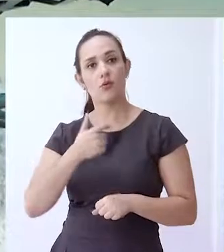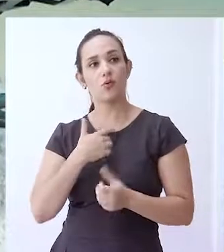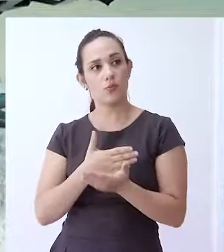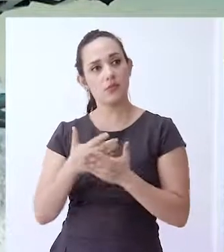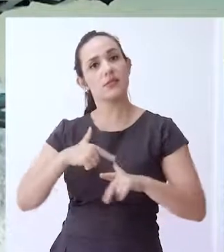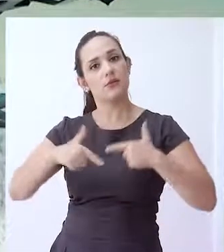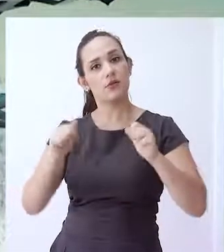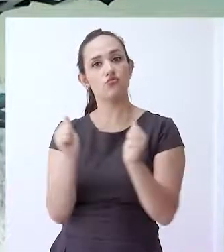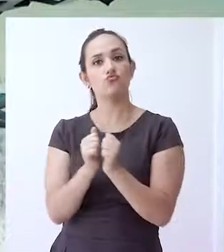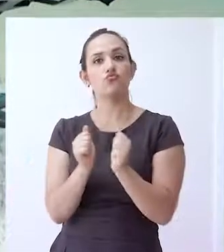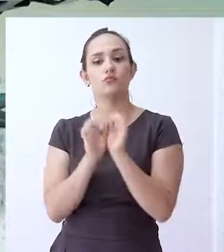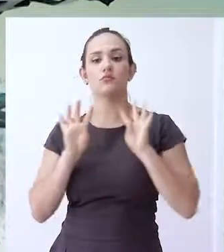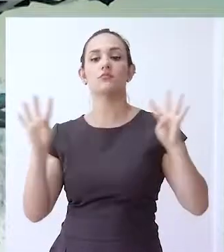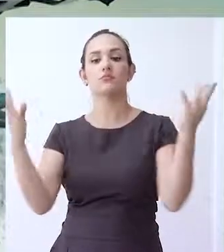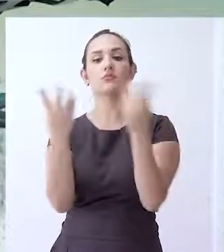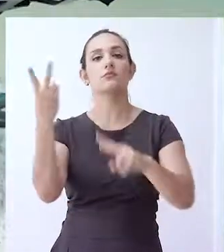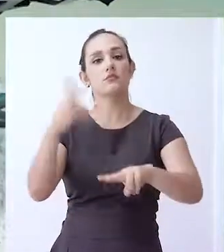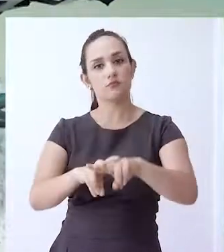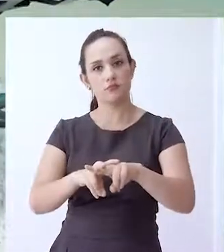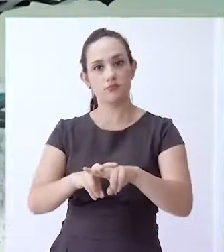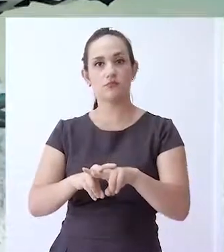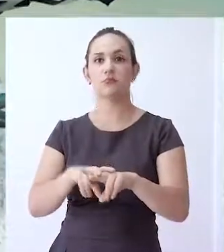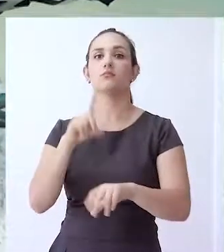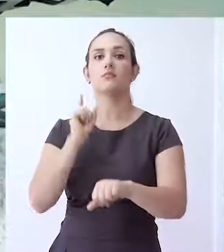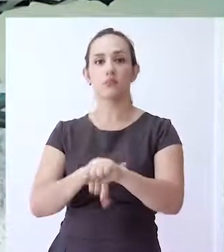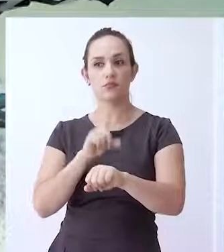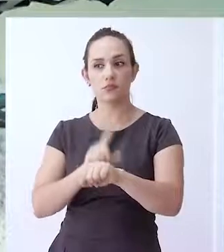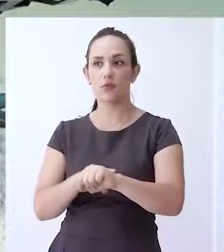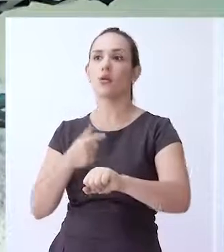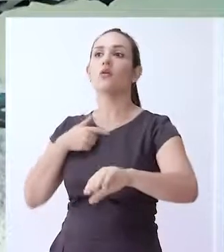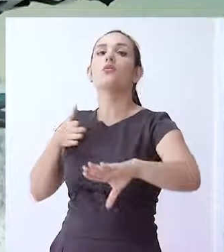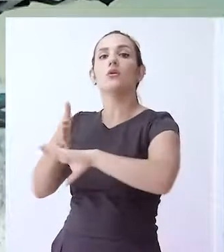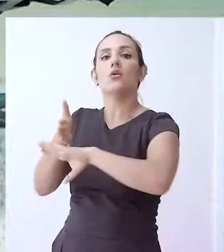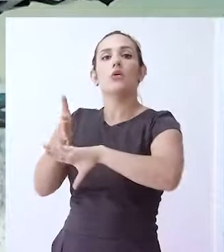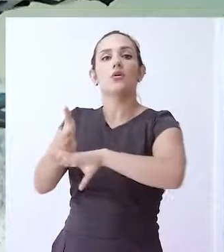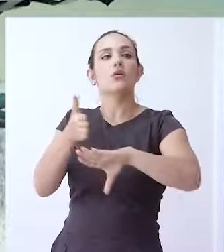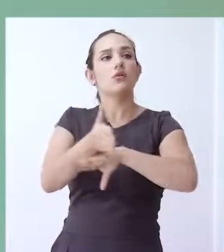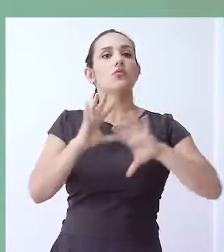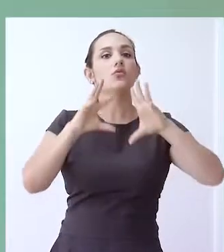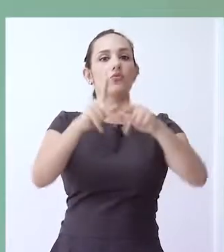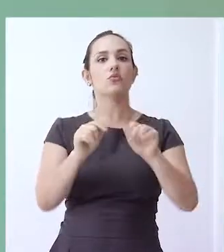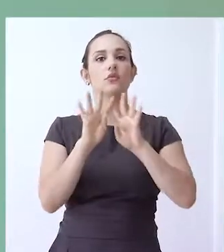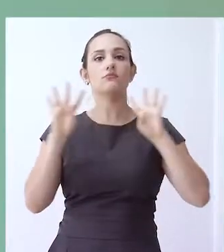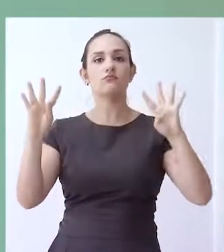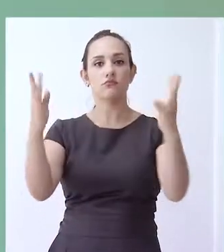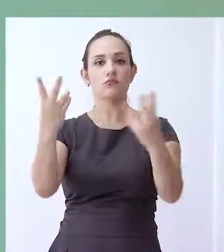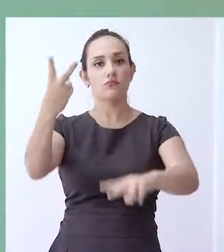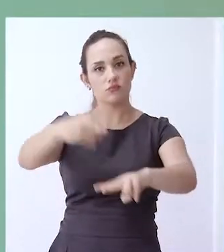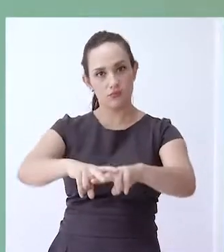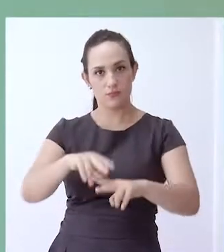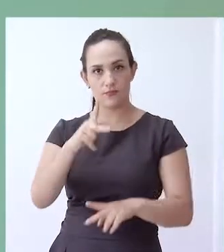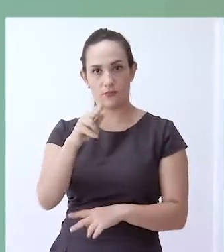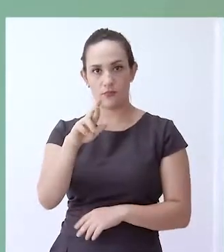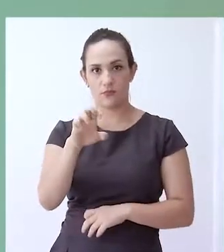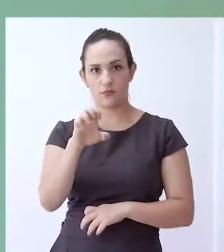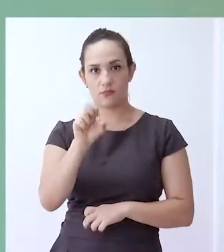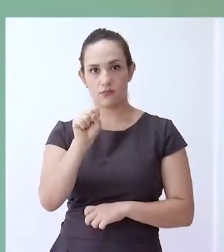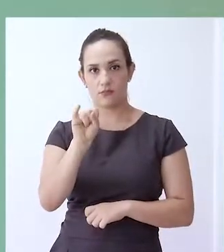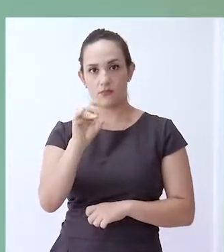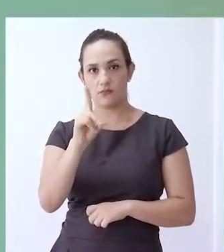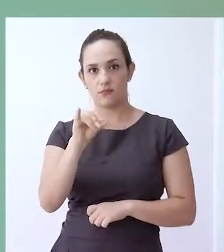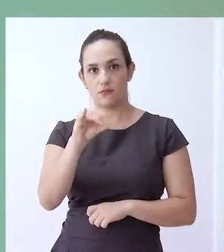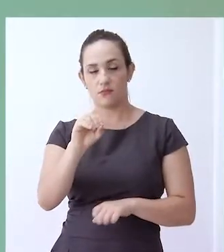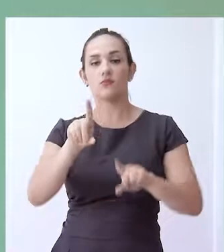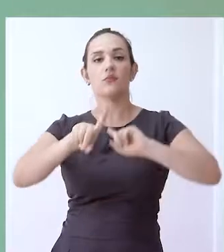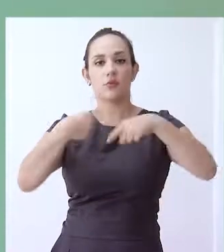junto ao Sistema Penitenciário, Defensoria da Execução Penal, fazendo atendimento aos presídios. Um pouco depois, passei a trabalhar